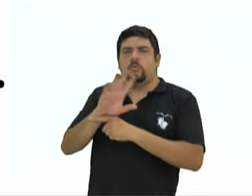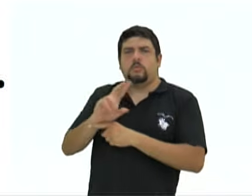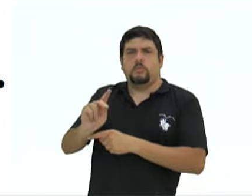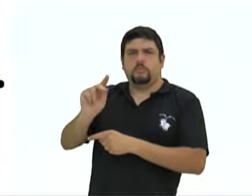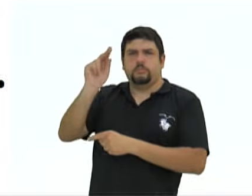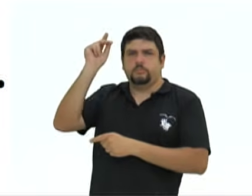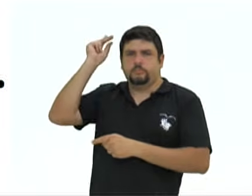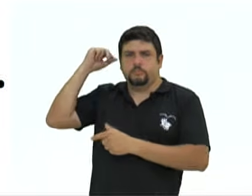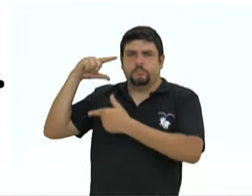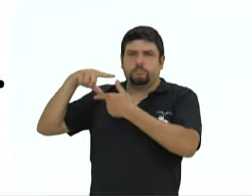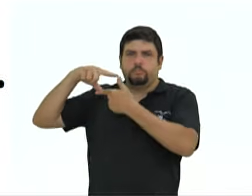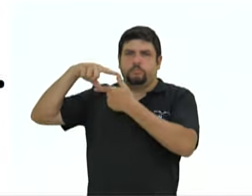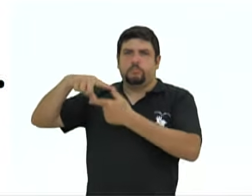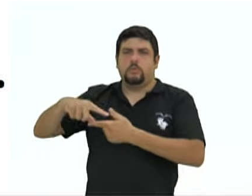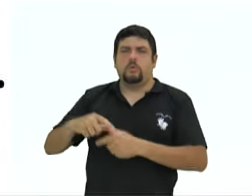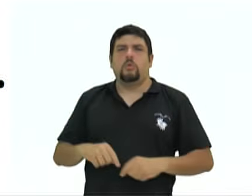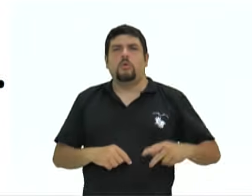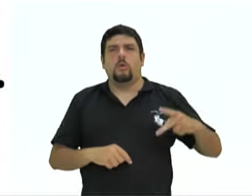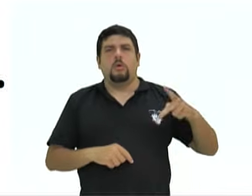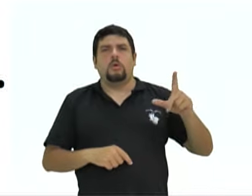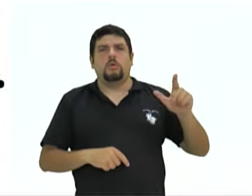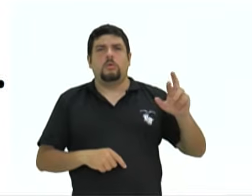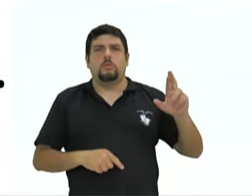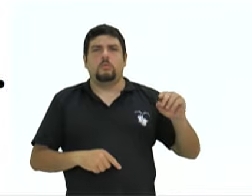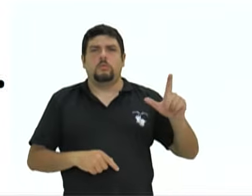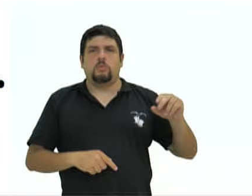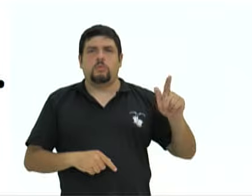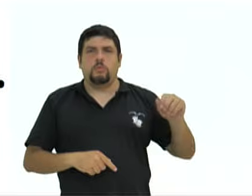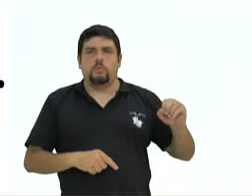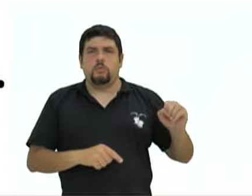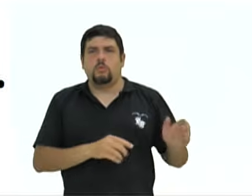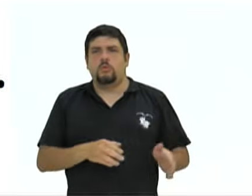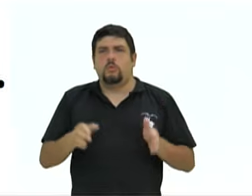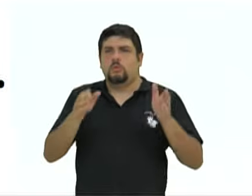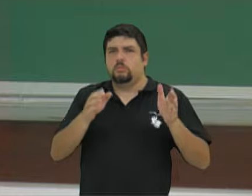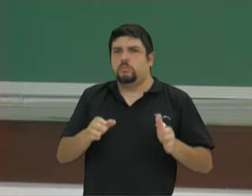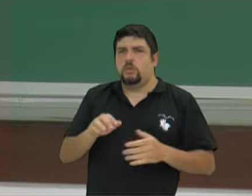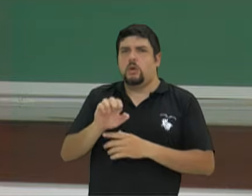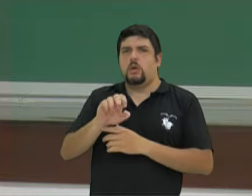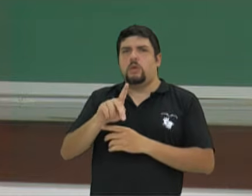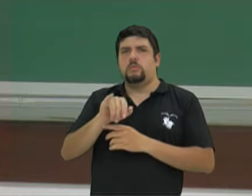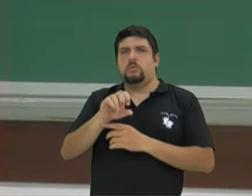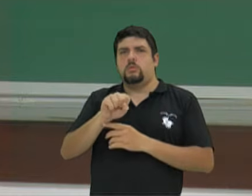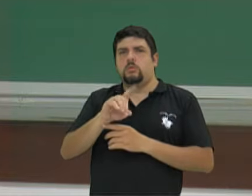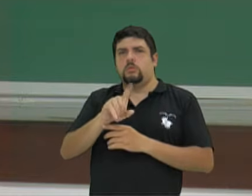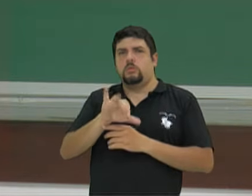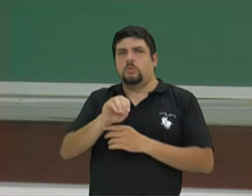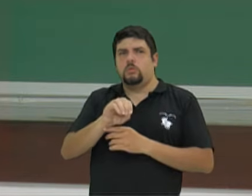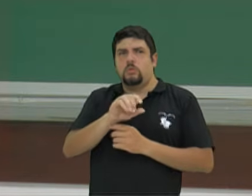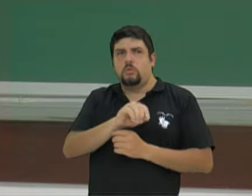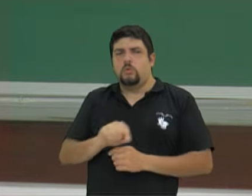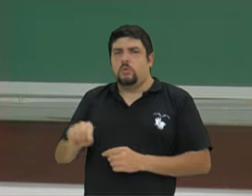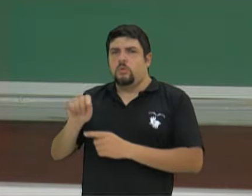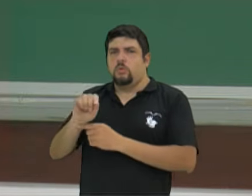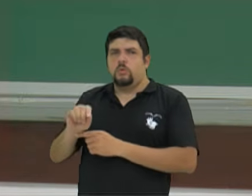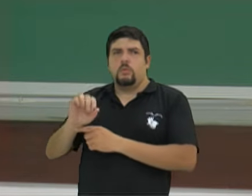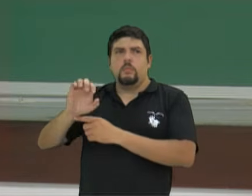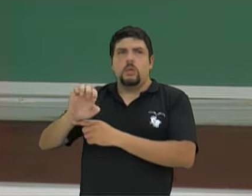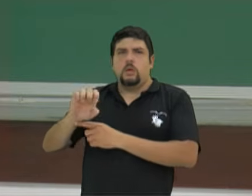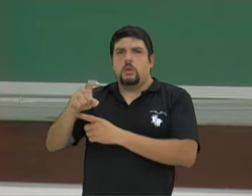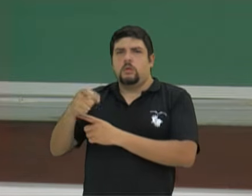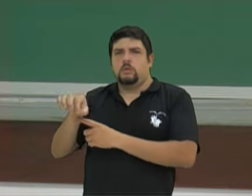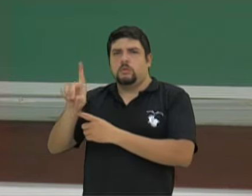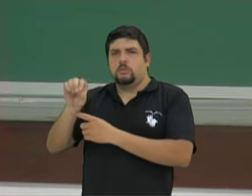sistema hoje, tá? Que é o prólogo, o episódio e o êxodo, né? Que o Aristóteles já falava lá atrás isso, né? Que é o quê?